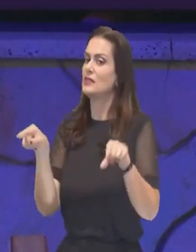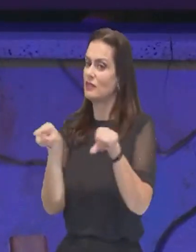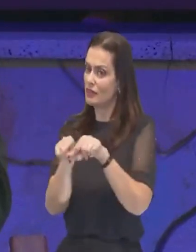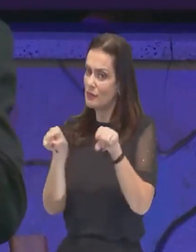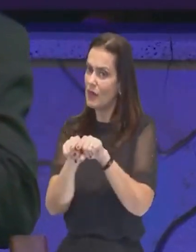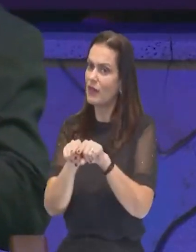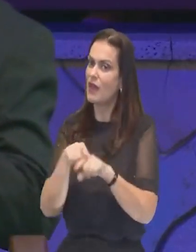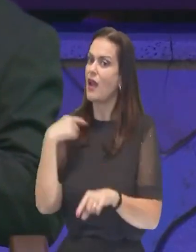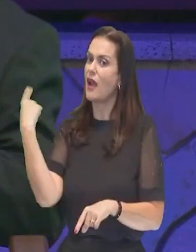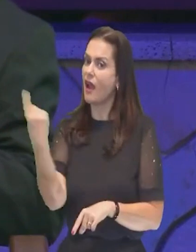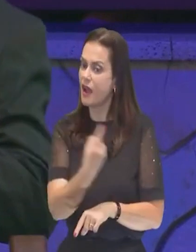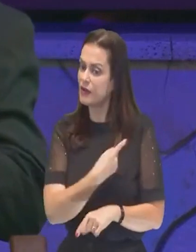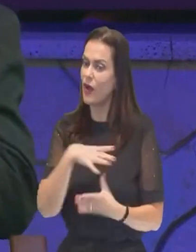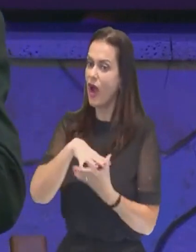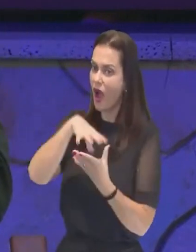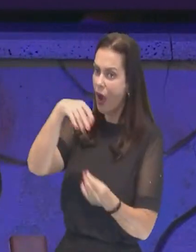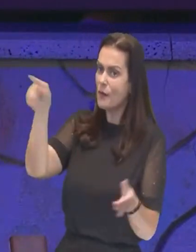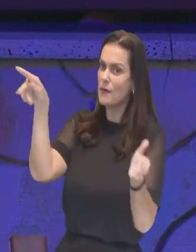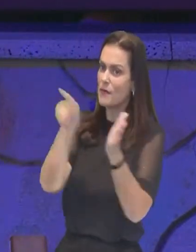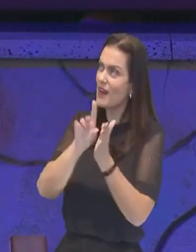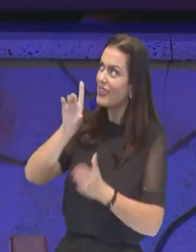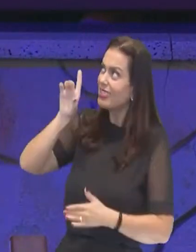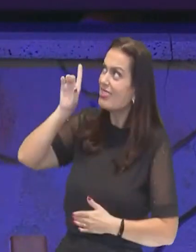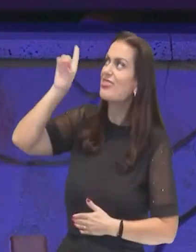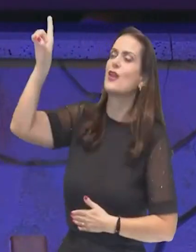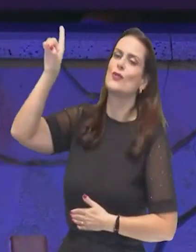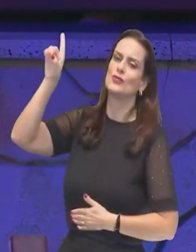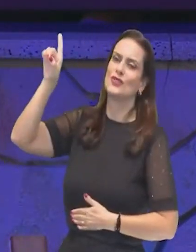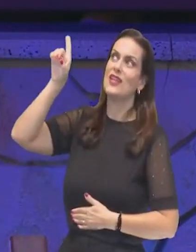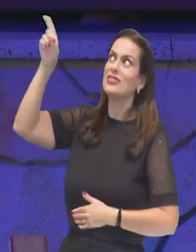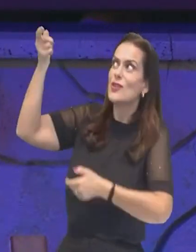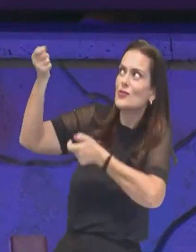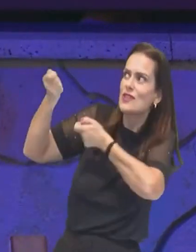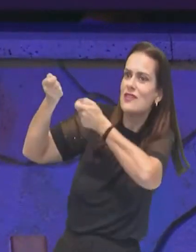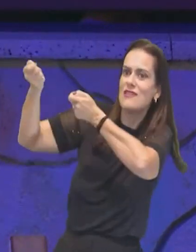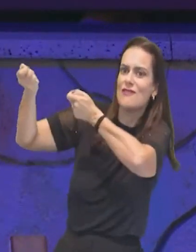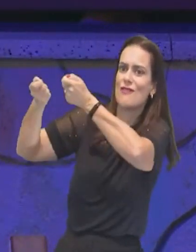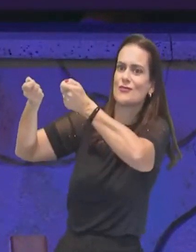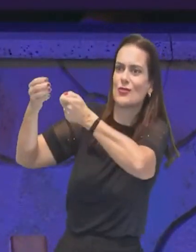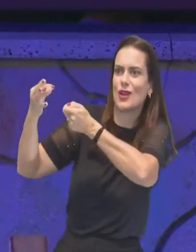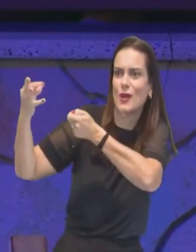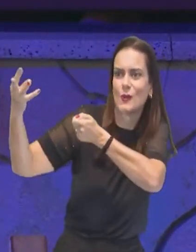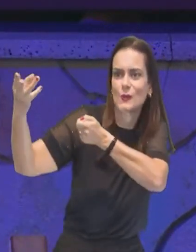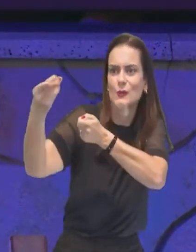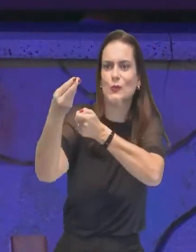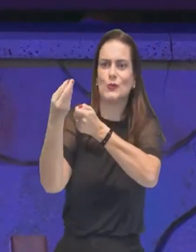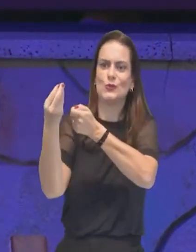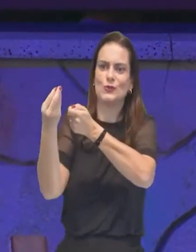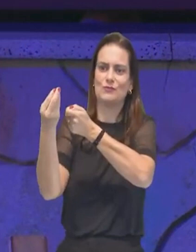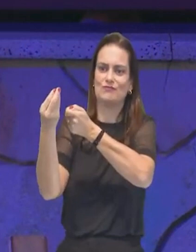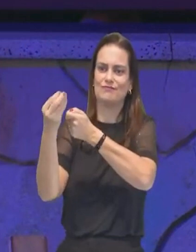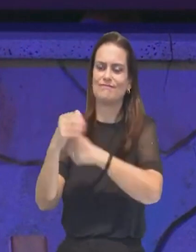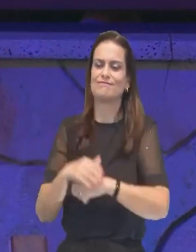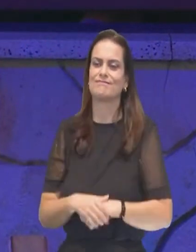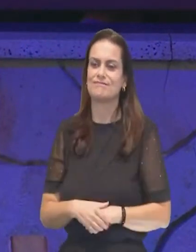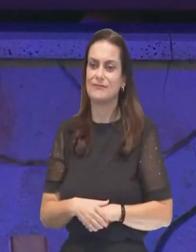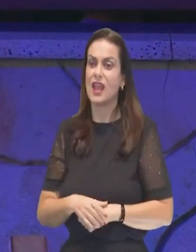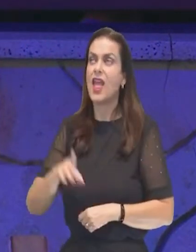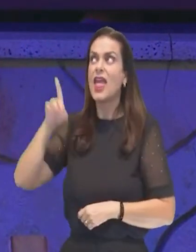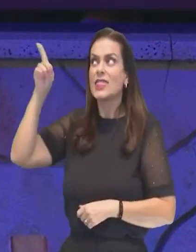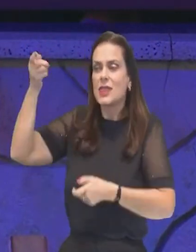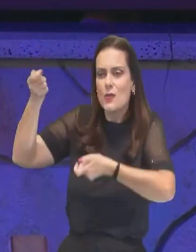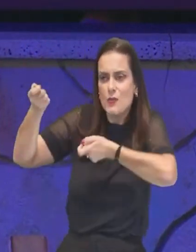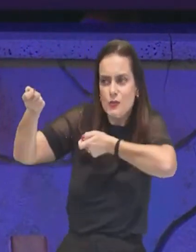queridos jovens que estão aqui, está nas mãos de Deus, queridos. Está nas mãos de Deus, é Ele quem